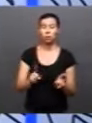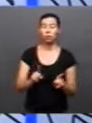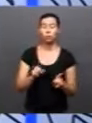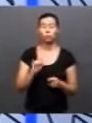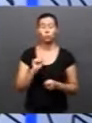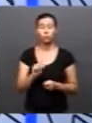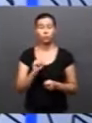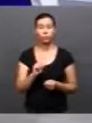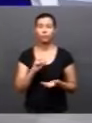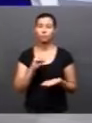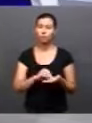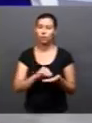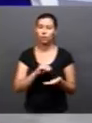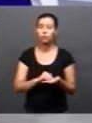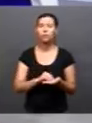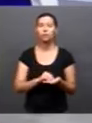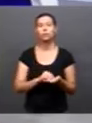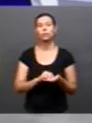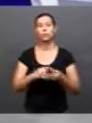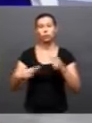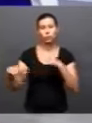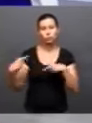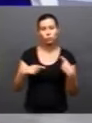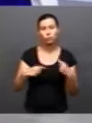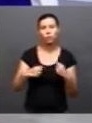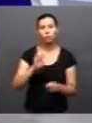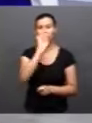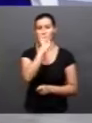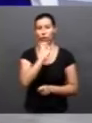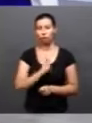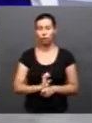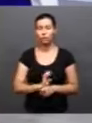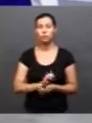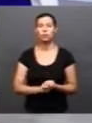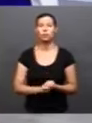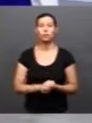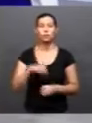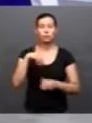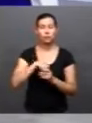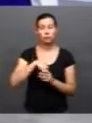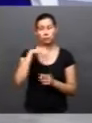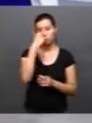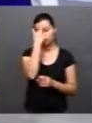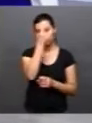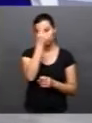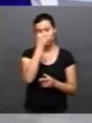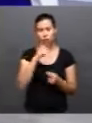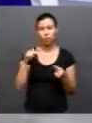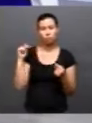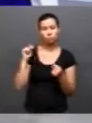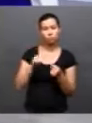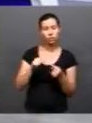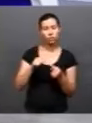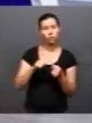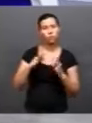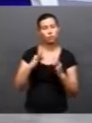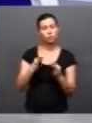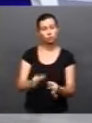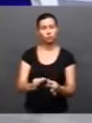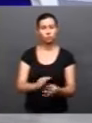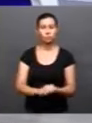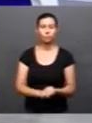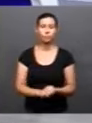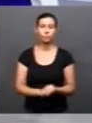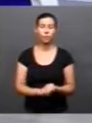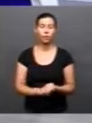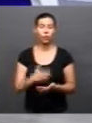uma falta de uma discussão, talvez ética, da própria academia com relação à aplicação dessas tecnologias. Eu gosto muito